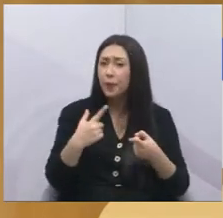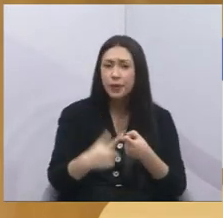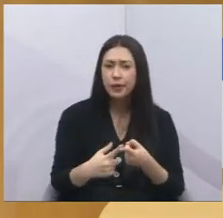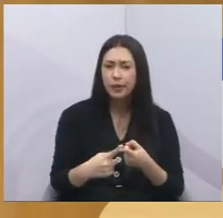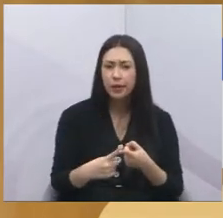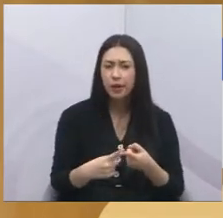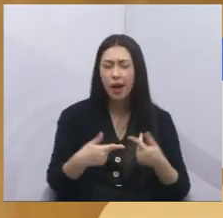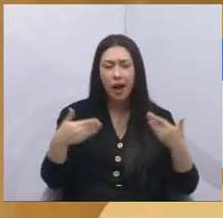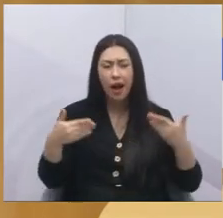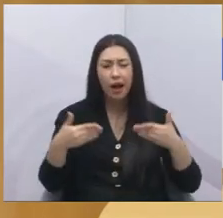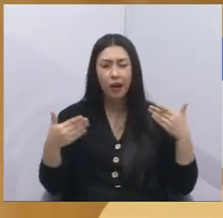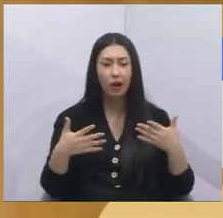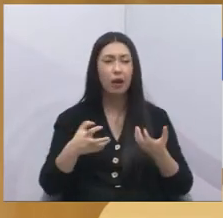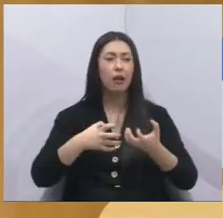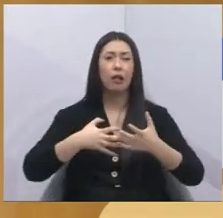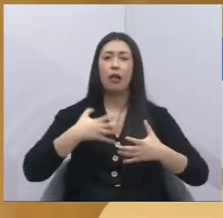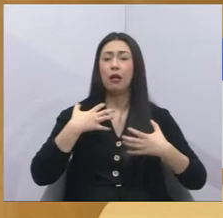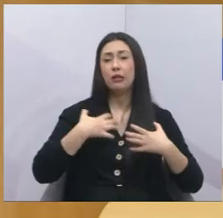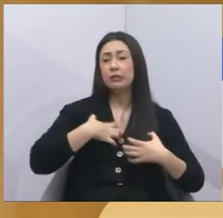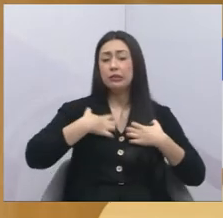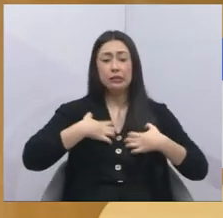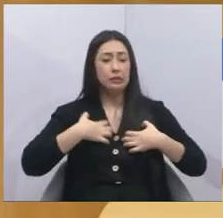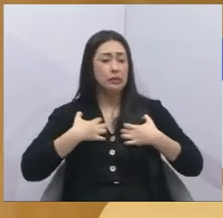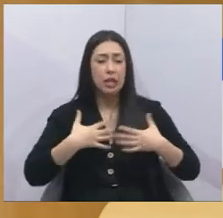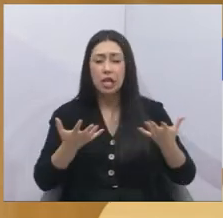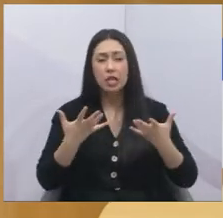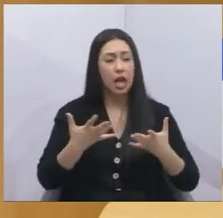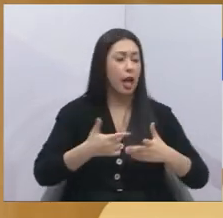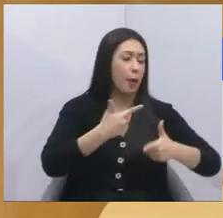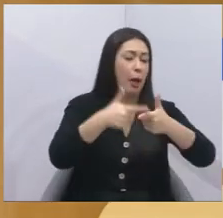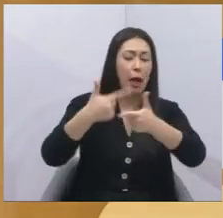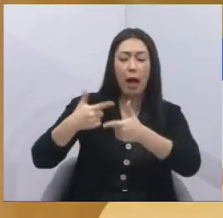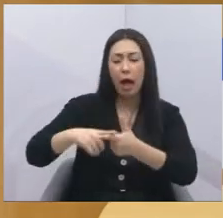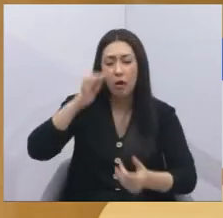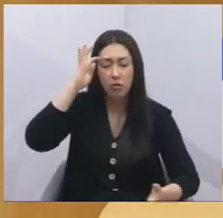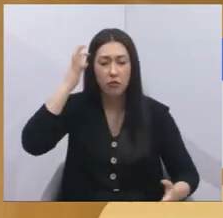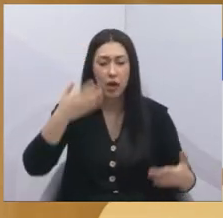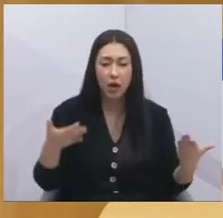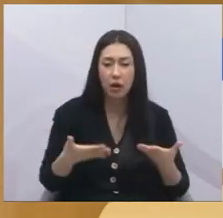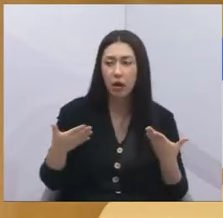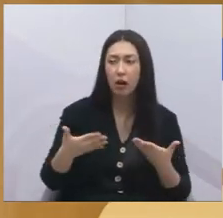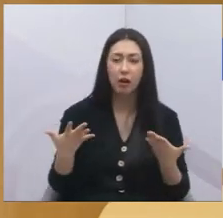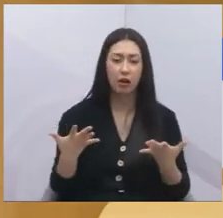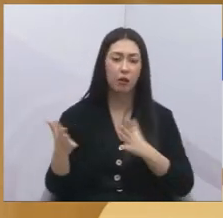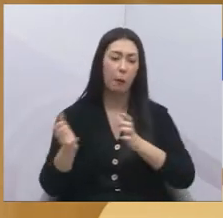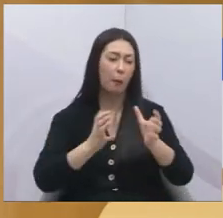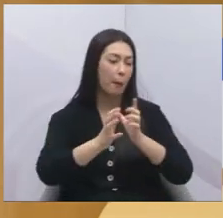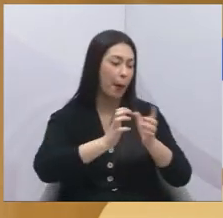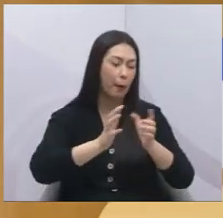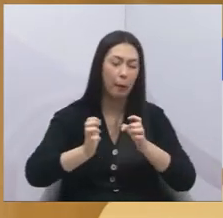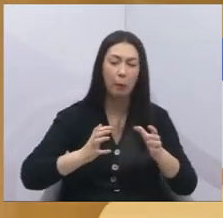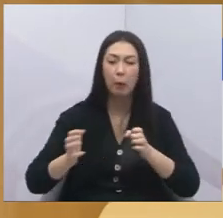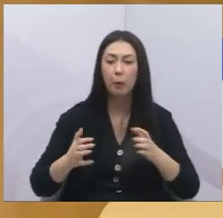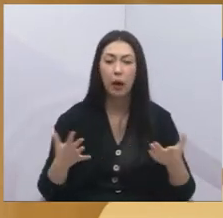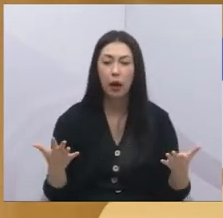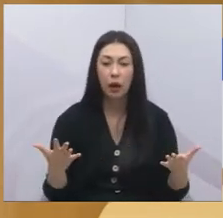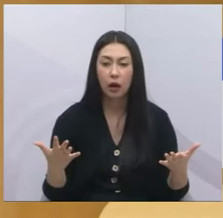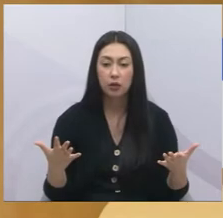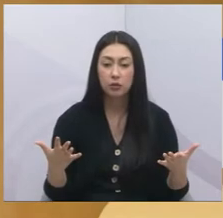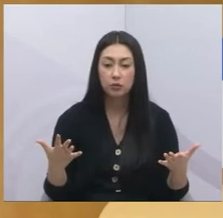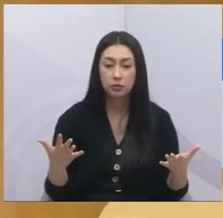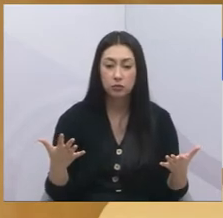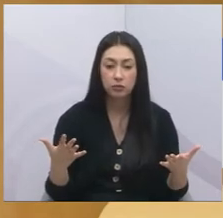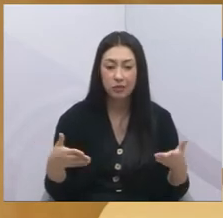o porquê dessa sangria desatada de um problema que existe há anos aí, desse confronto entre adega e